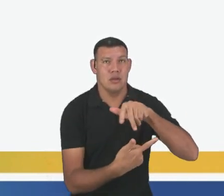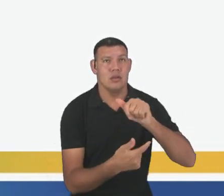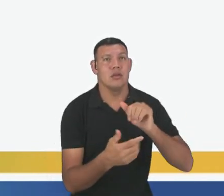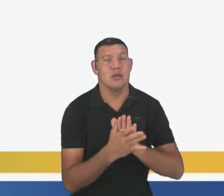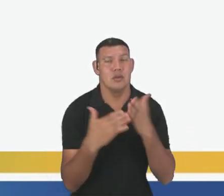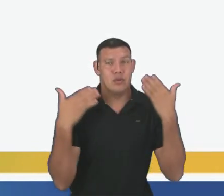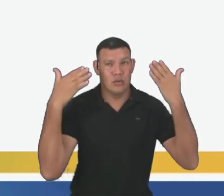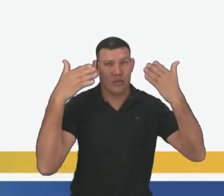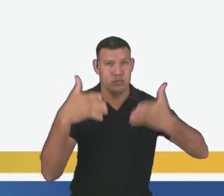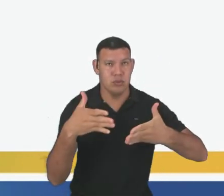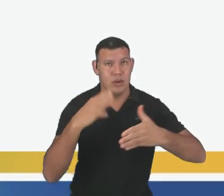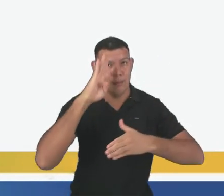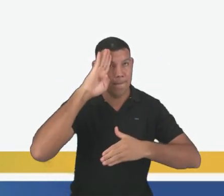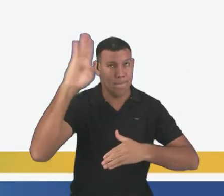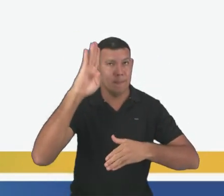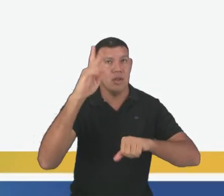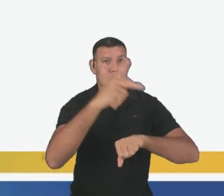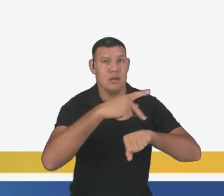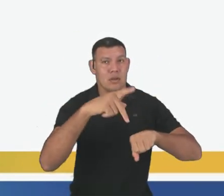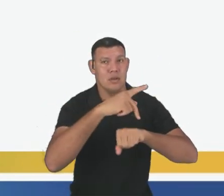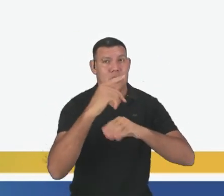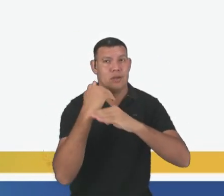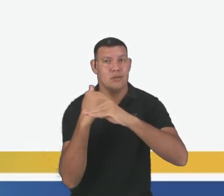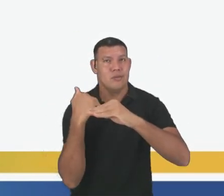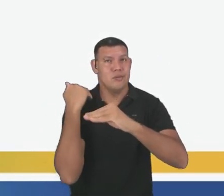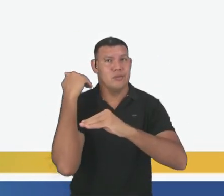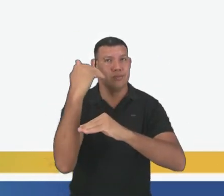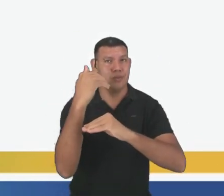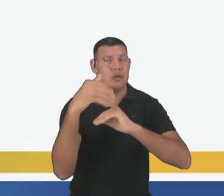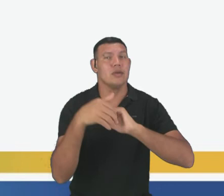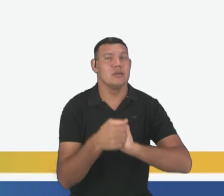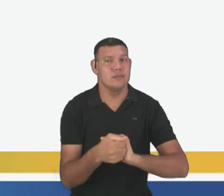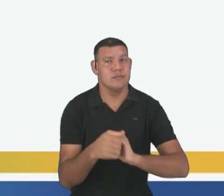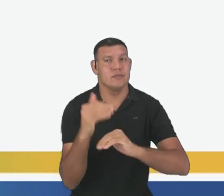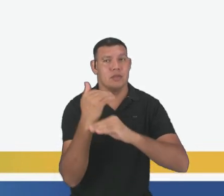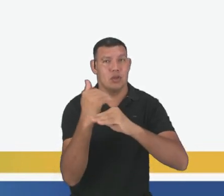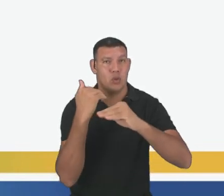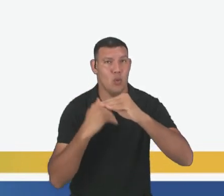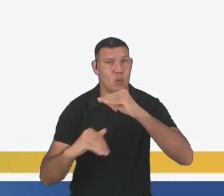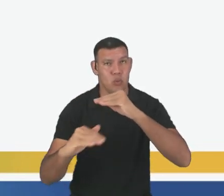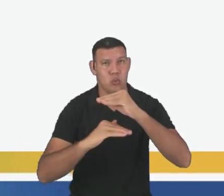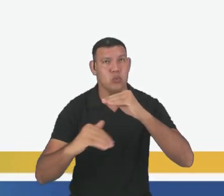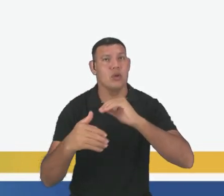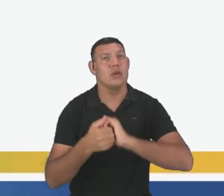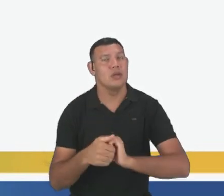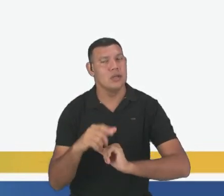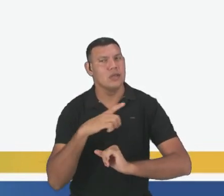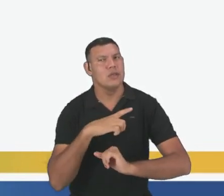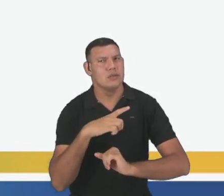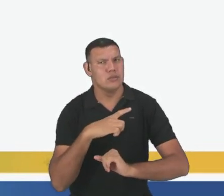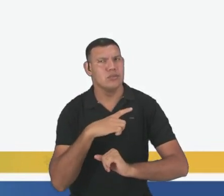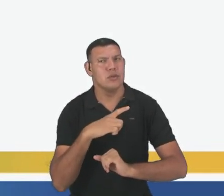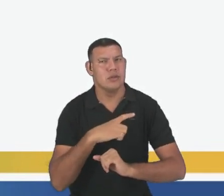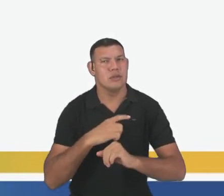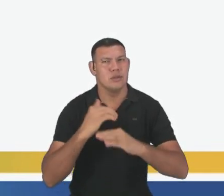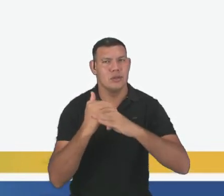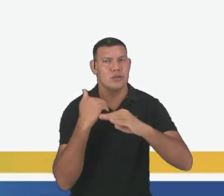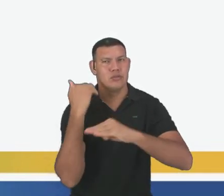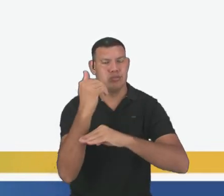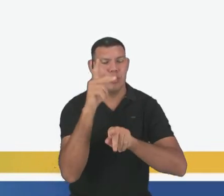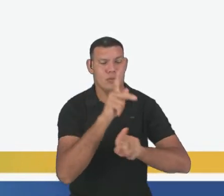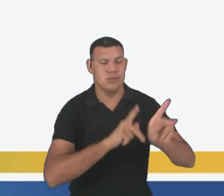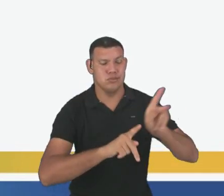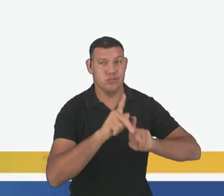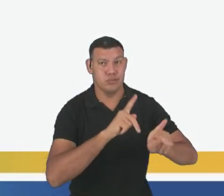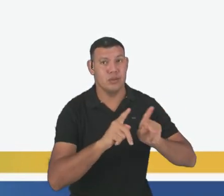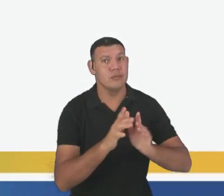concentra-se principalmente nos países subdesenvolvidos, mesmo que haja países desenvolvidos superpopulosos.